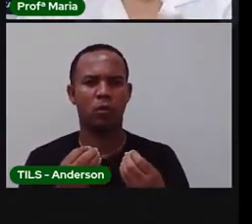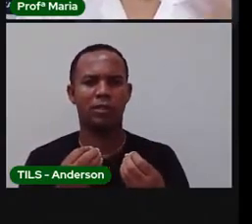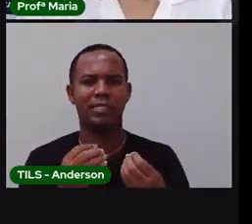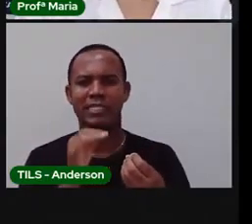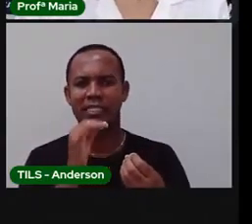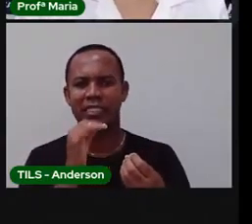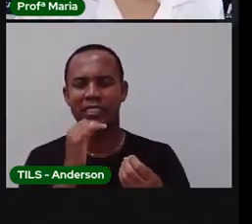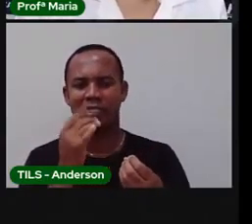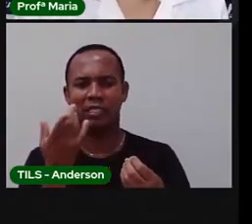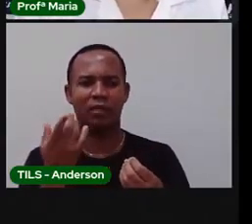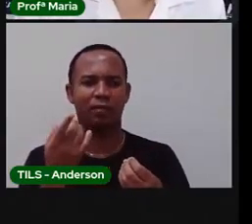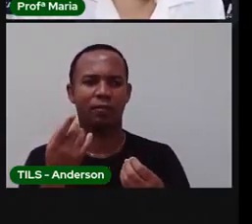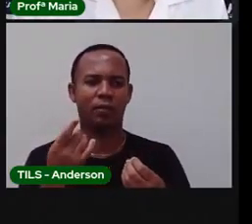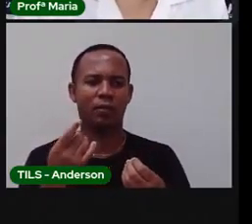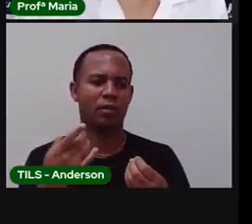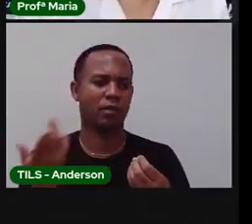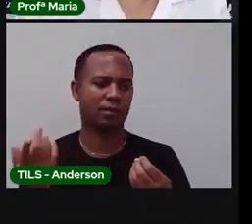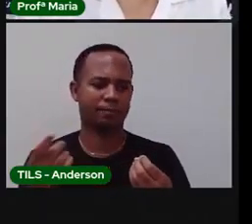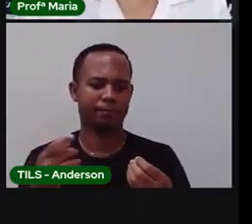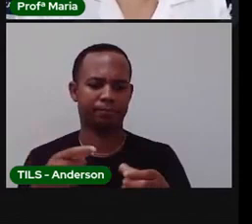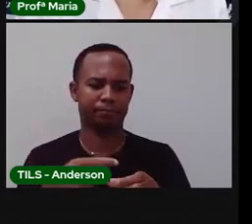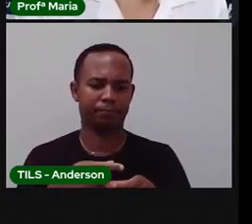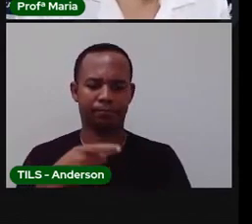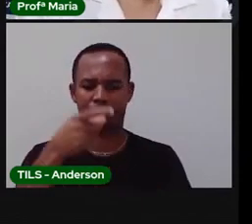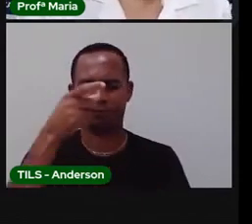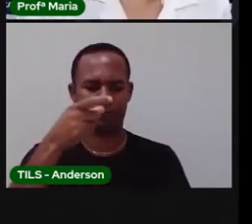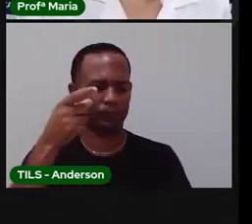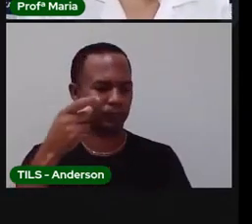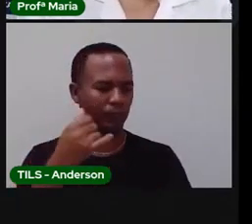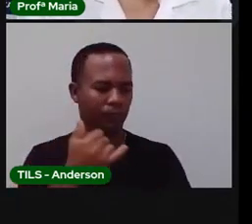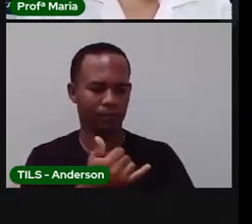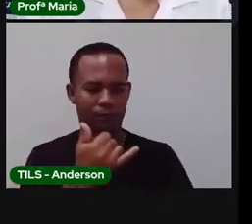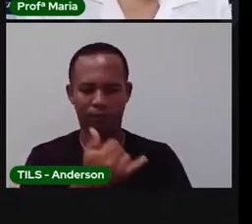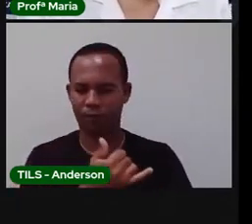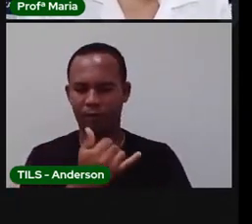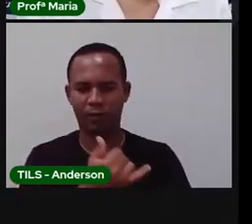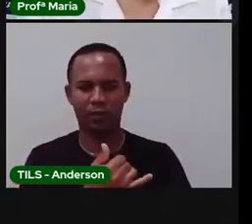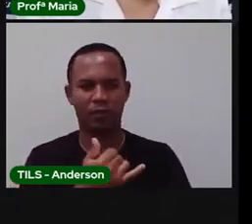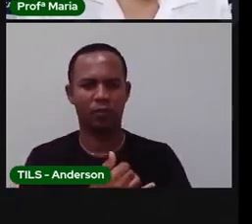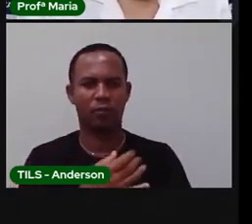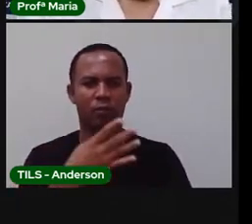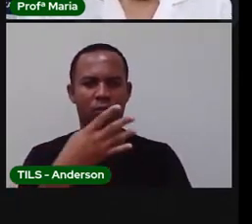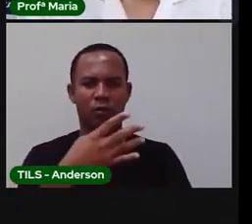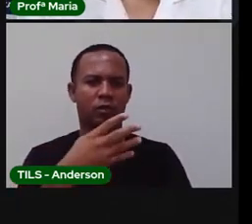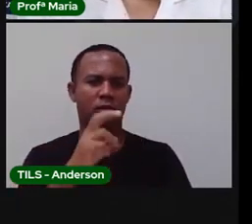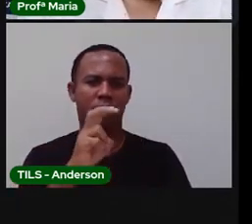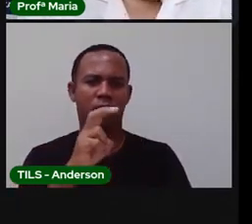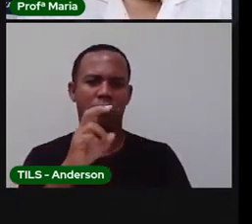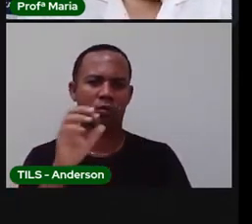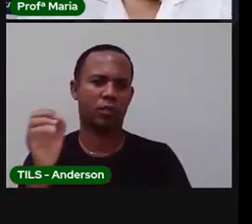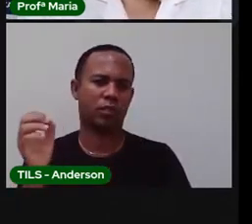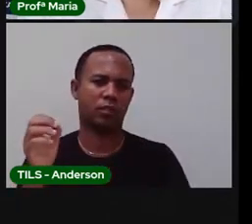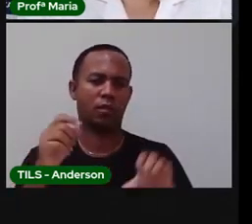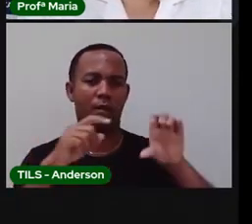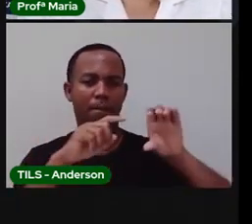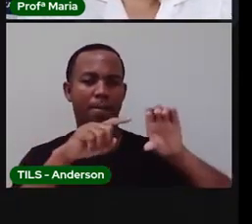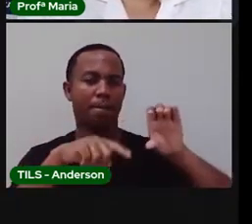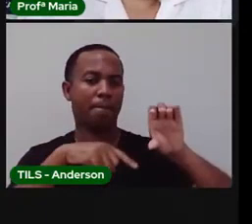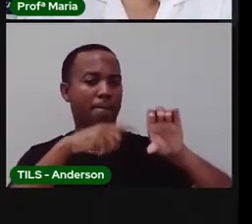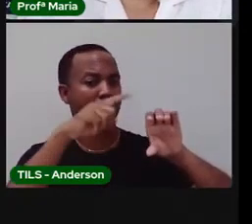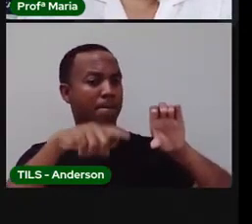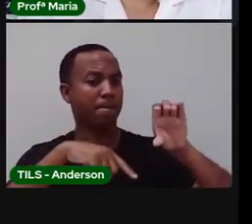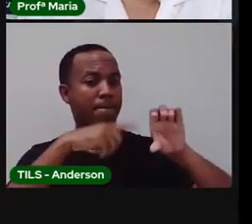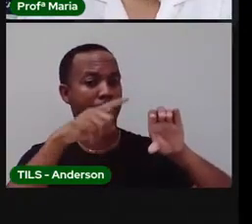tipo a perna de uma cadeira, por exemplo. Olha só, 450 anos. Pneu, né? Que todo